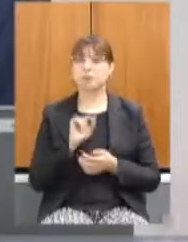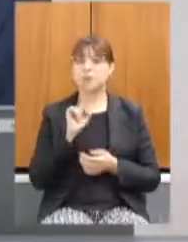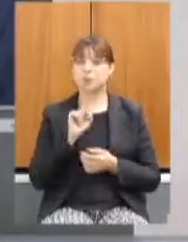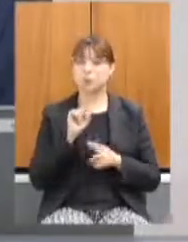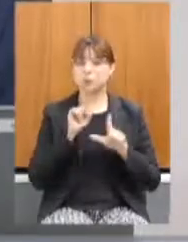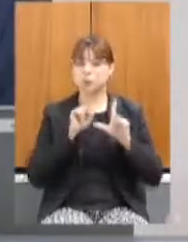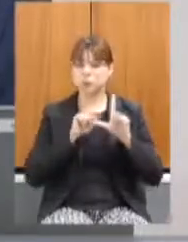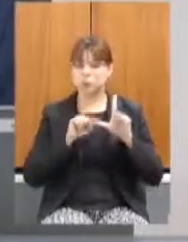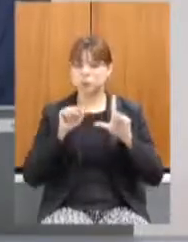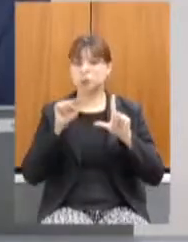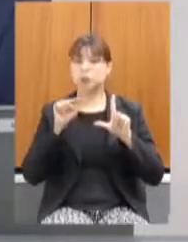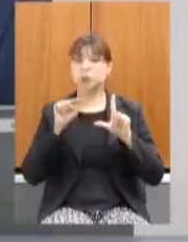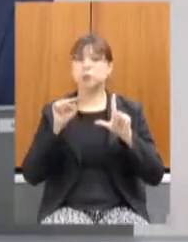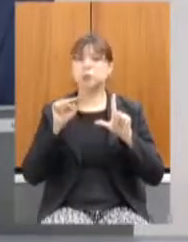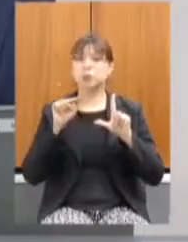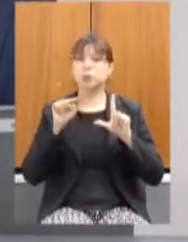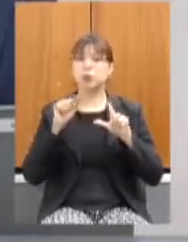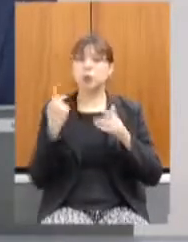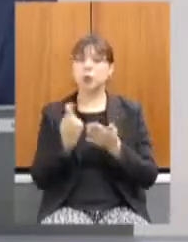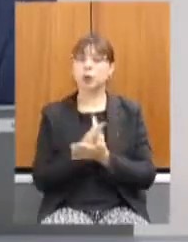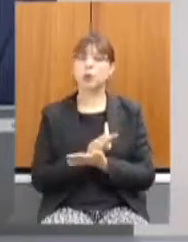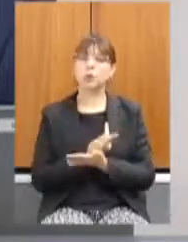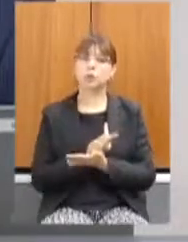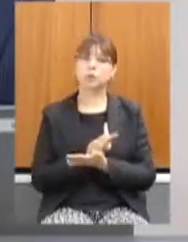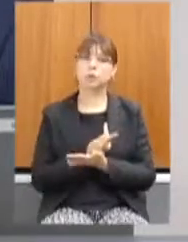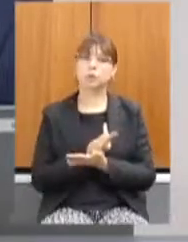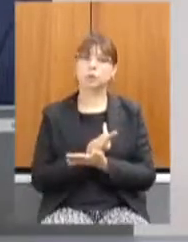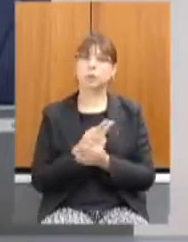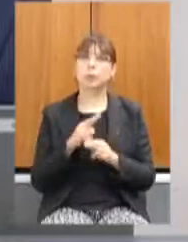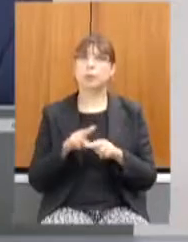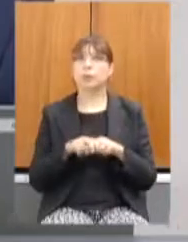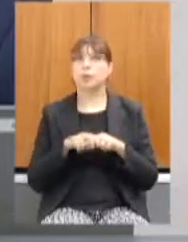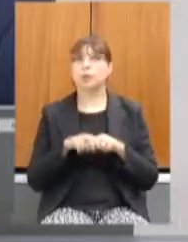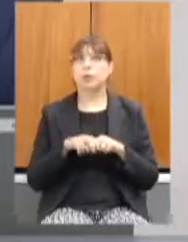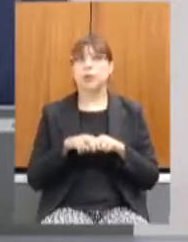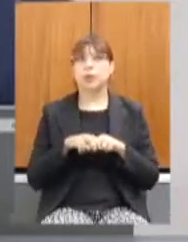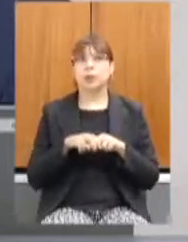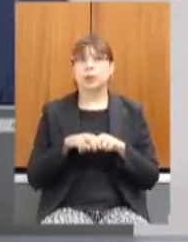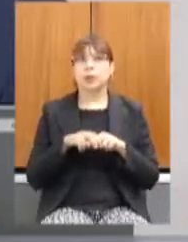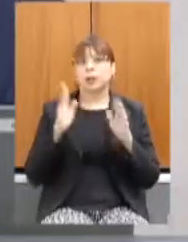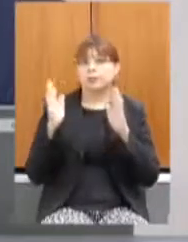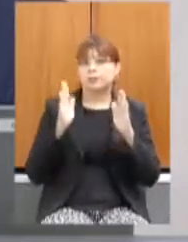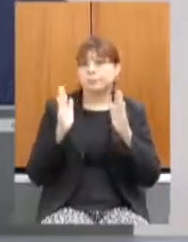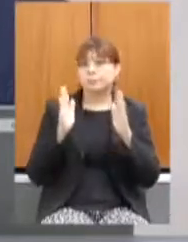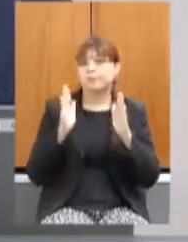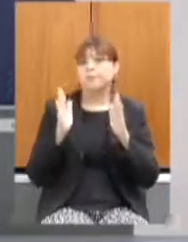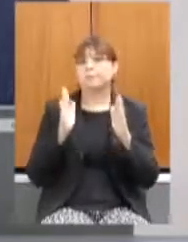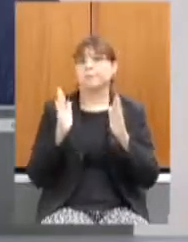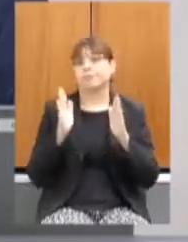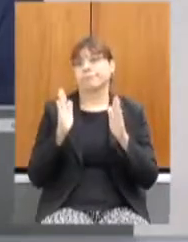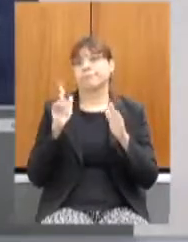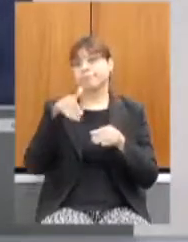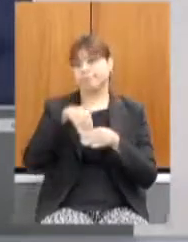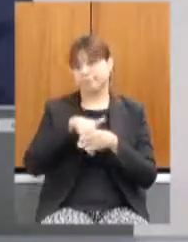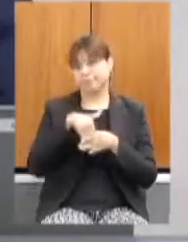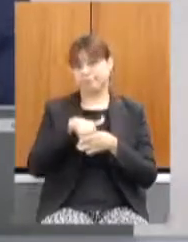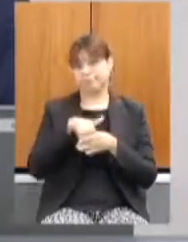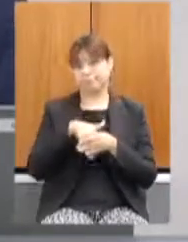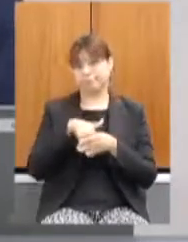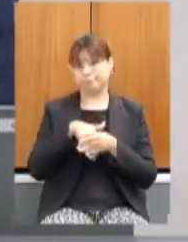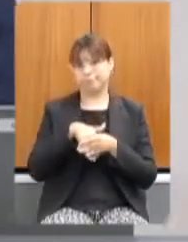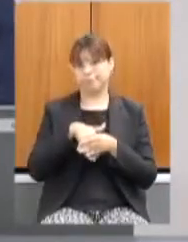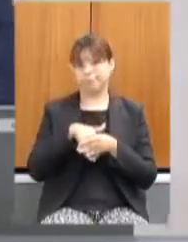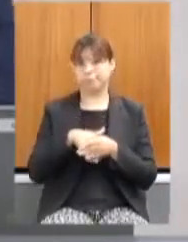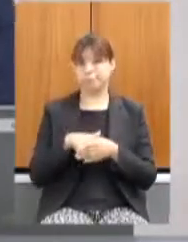acontecendo em decorrência da vamos assim do período eleitoral os juízes um